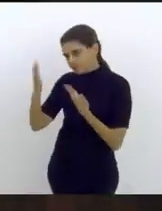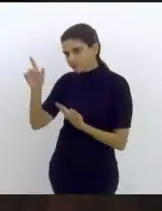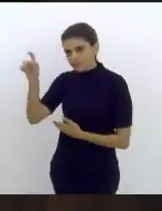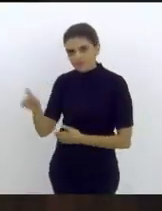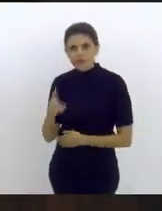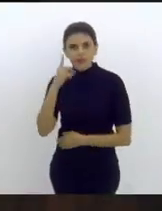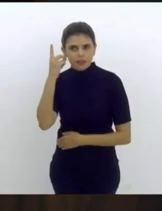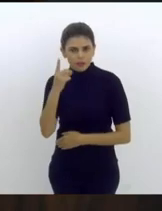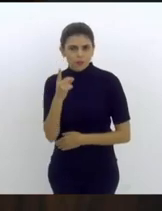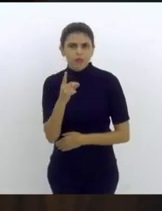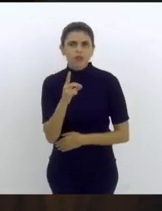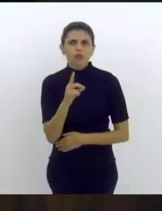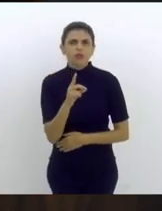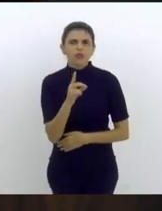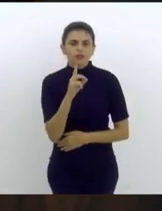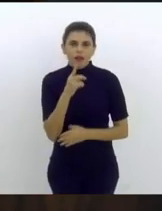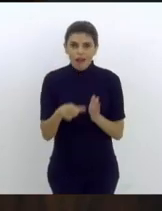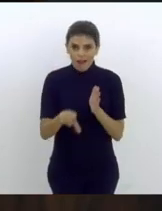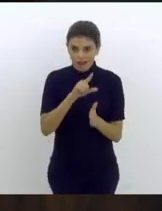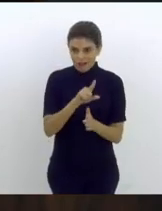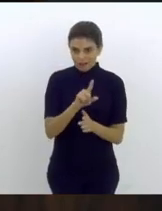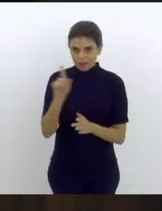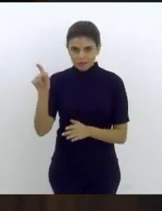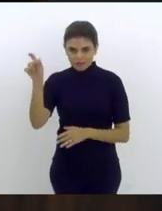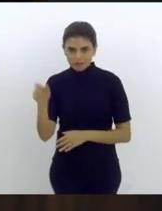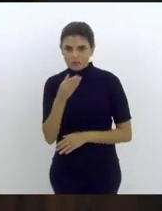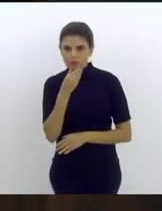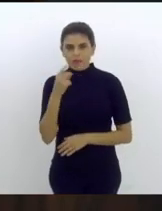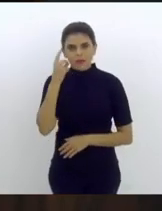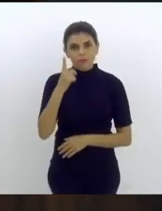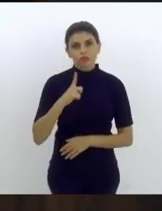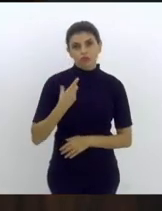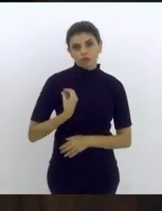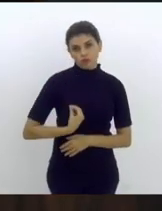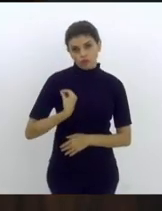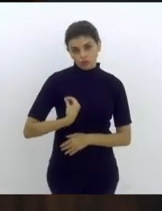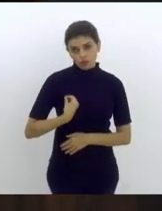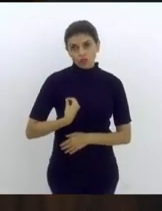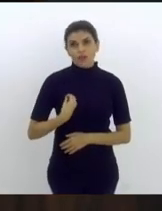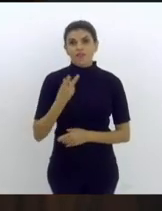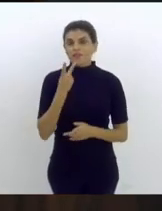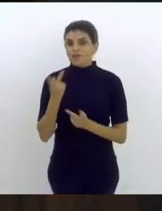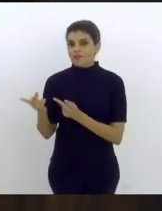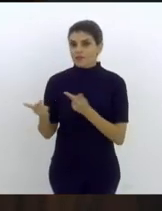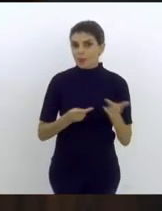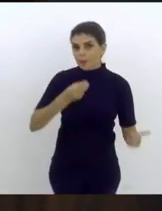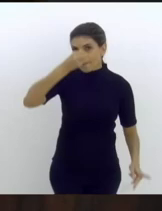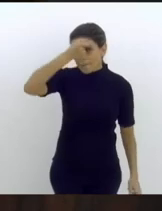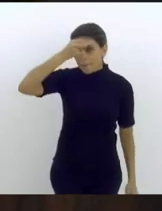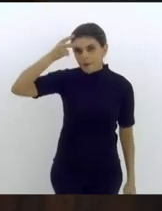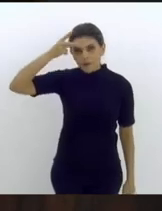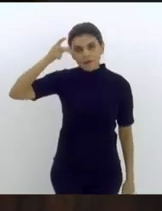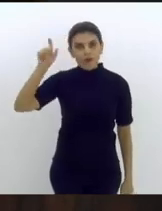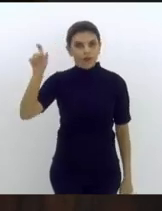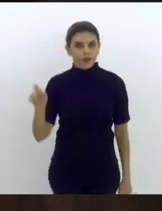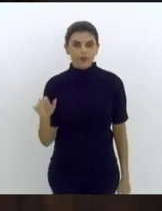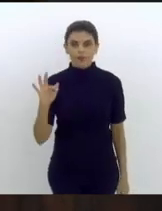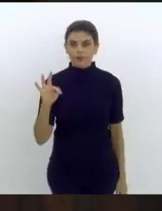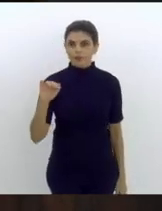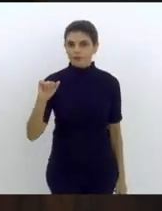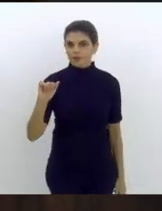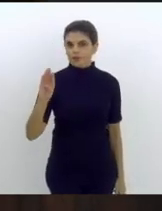Deputado só antes de passar a palavra o senhor queria registrar que a presença nós temos a visita do prefeito Fabiano horta